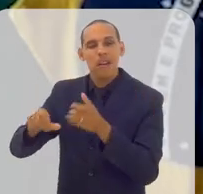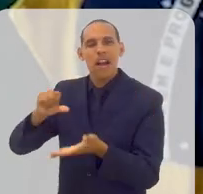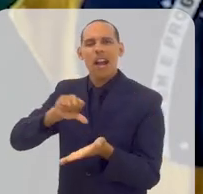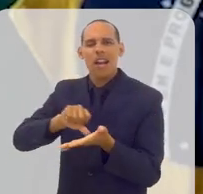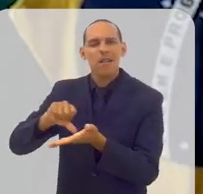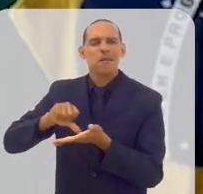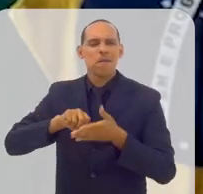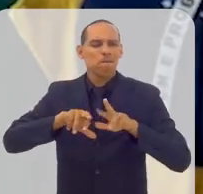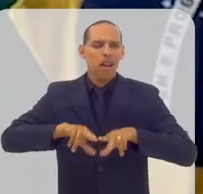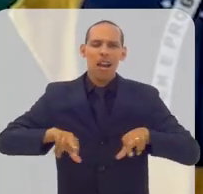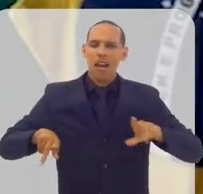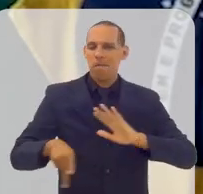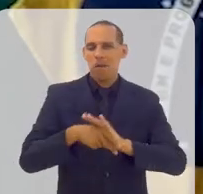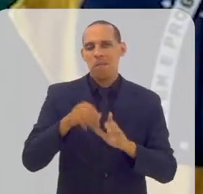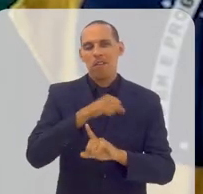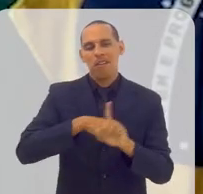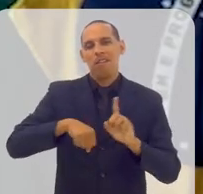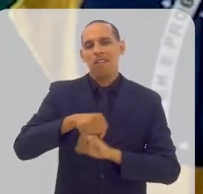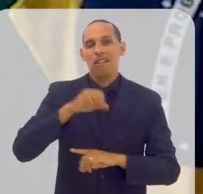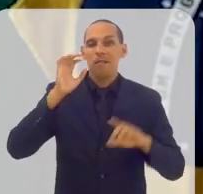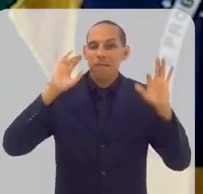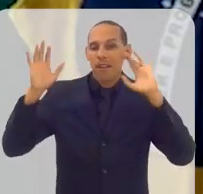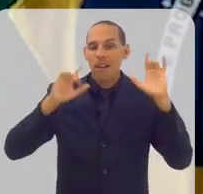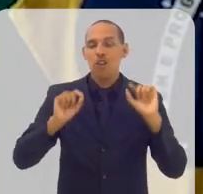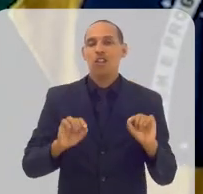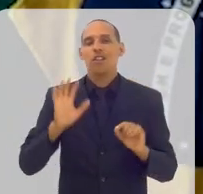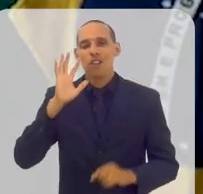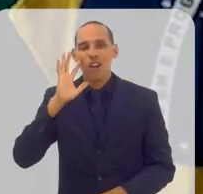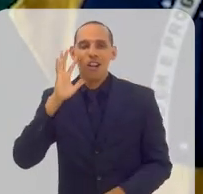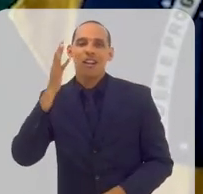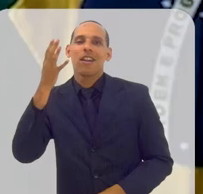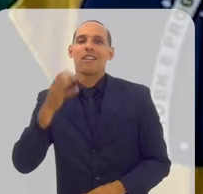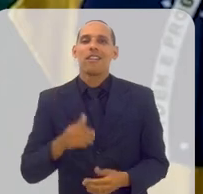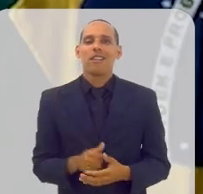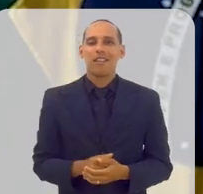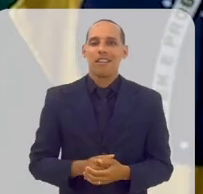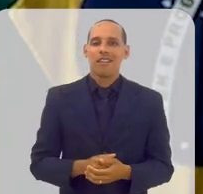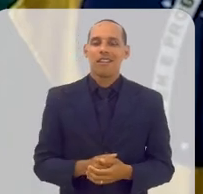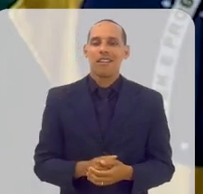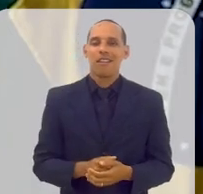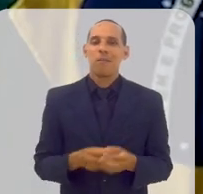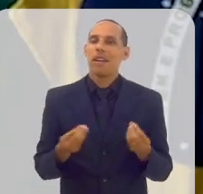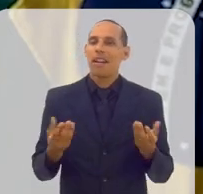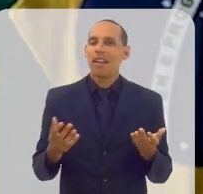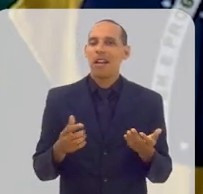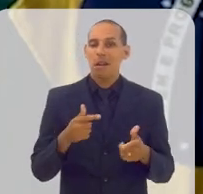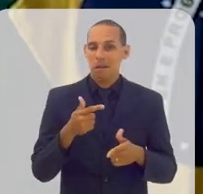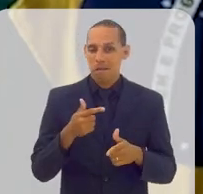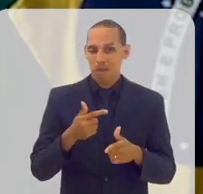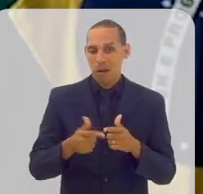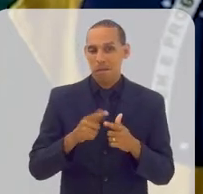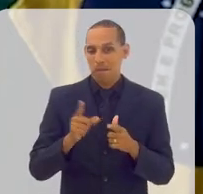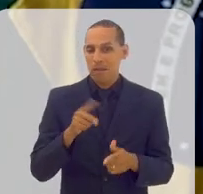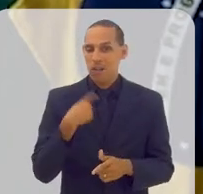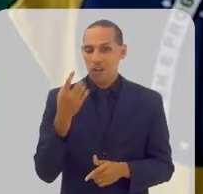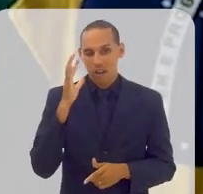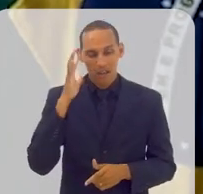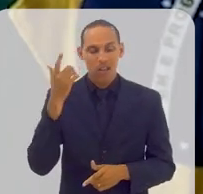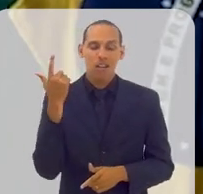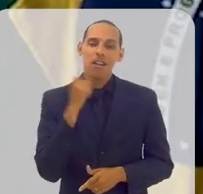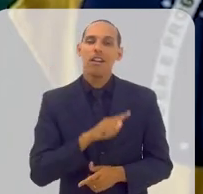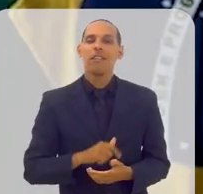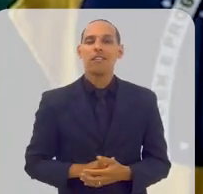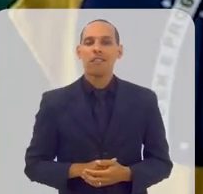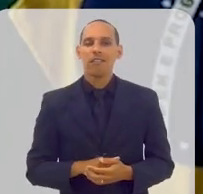diferentes segmentos da sociedade, pensando em soluções para resolver nossos problemas,